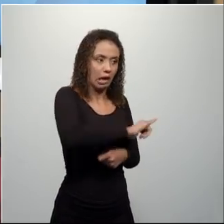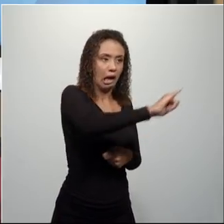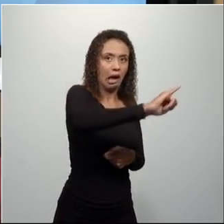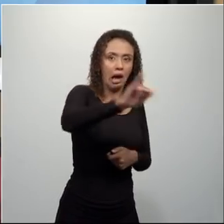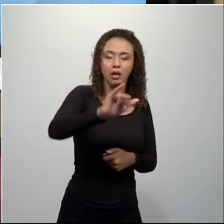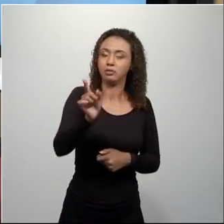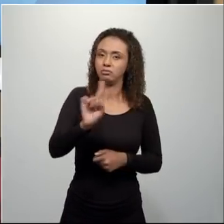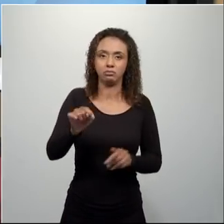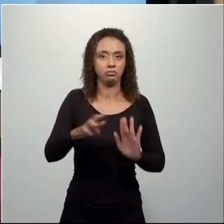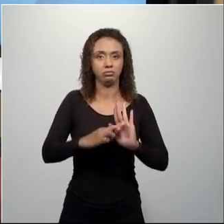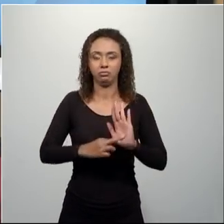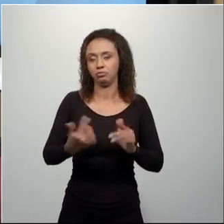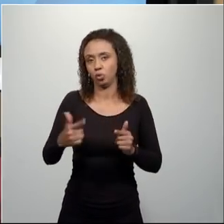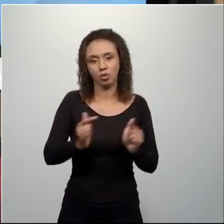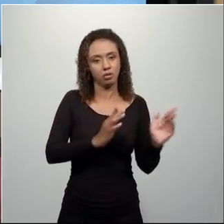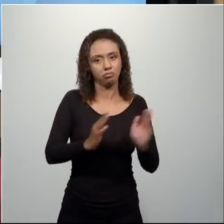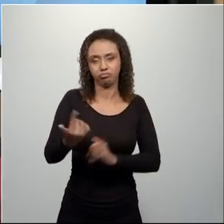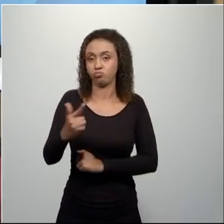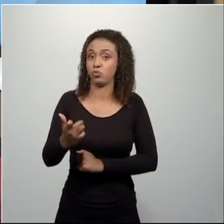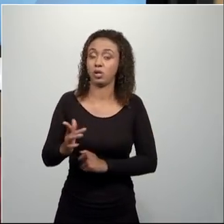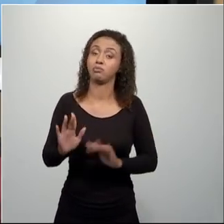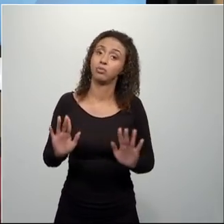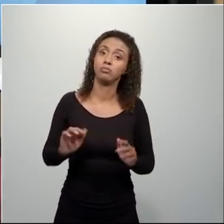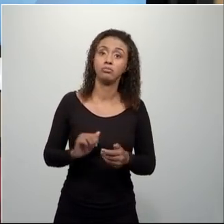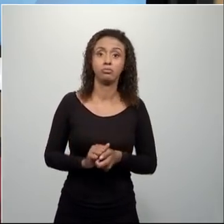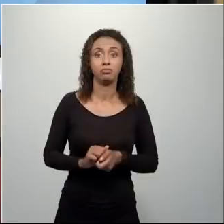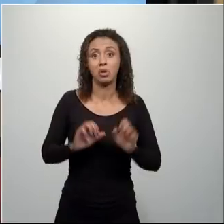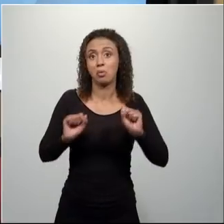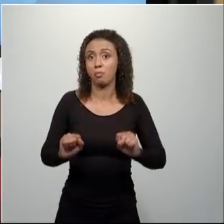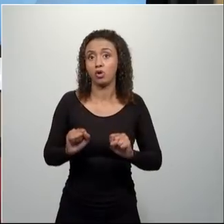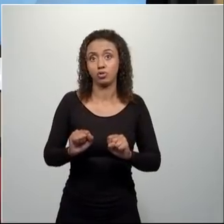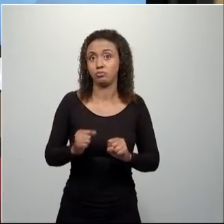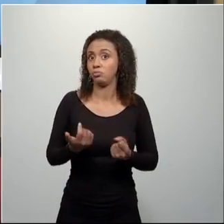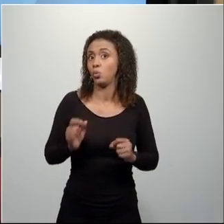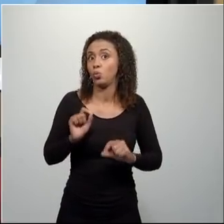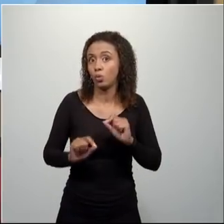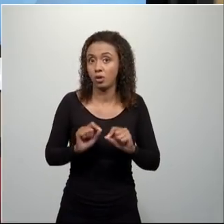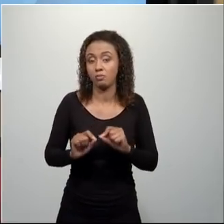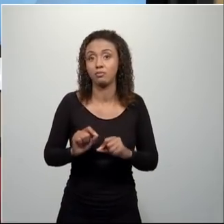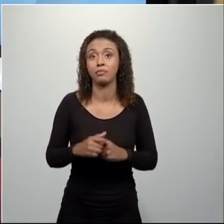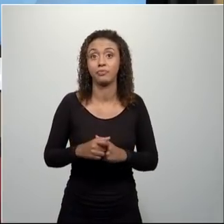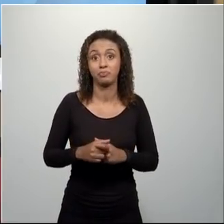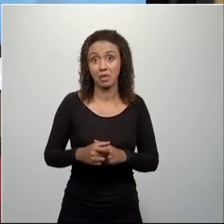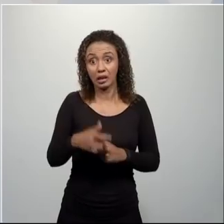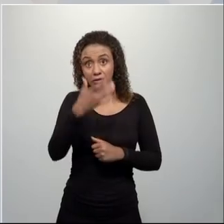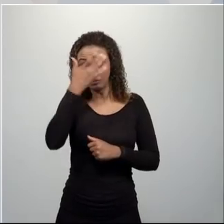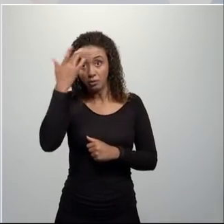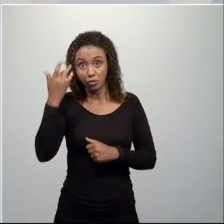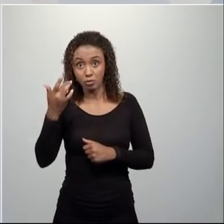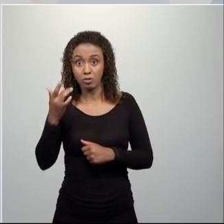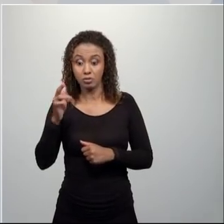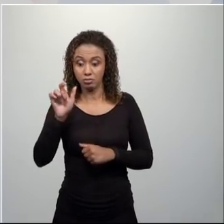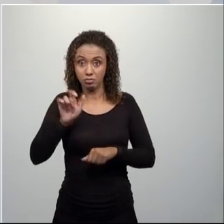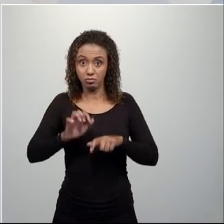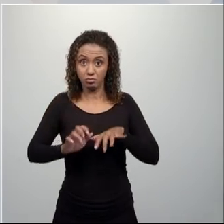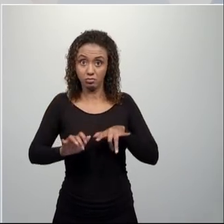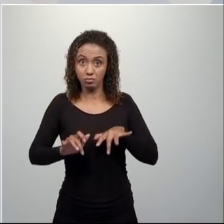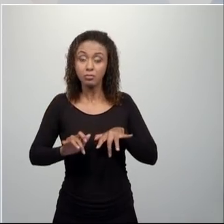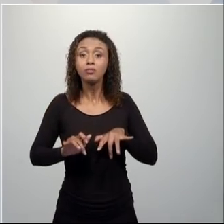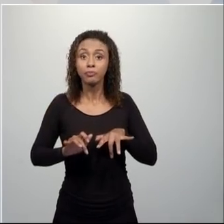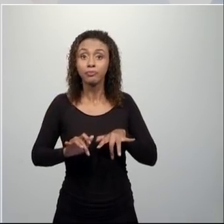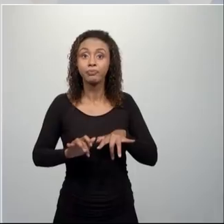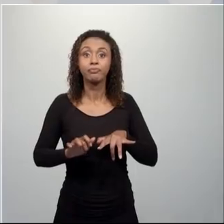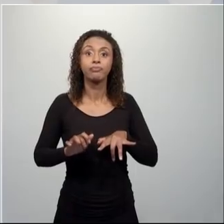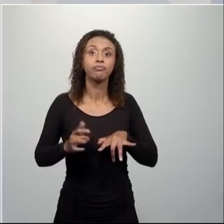instantes a pessoas os nossos que estão na rede que os mineradores eles tenham visões diferentes